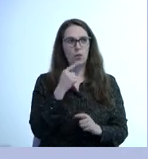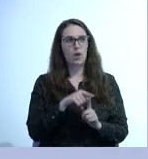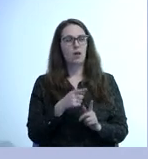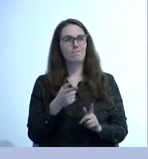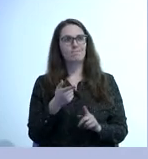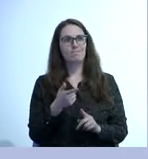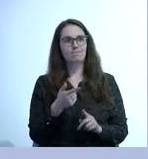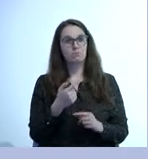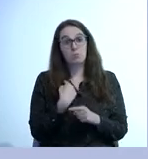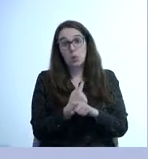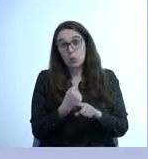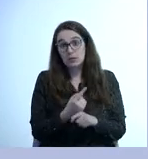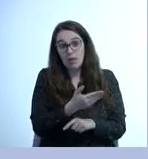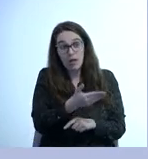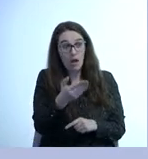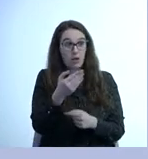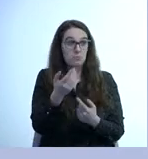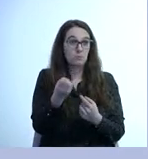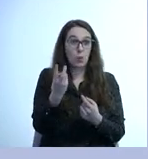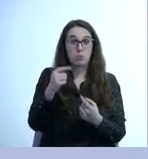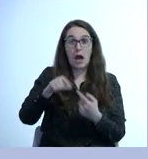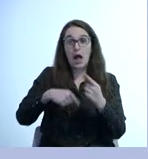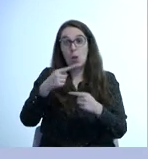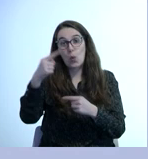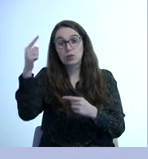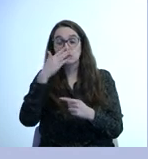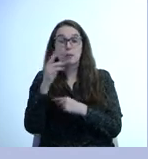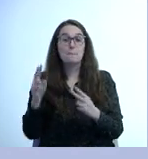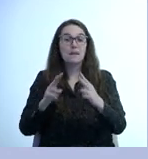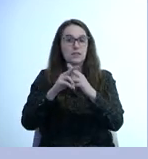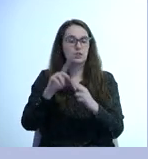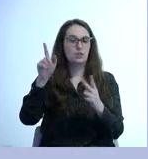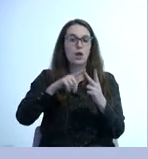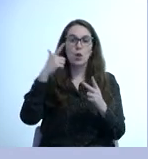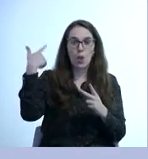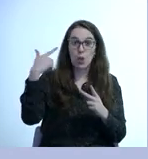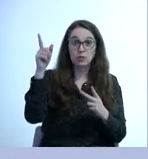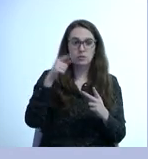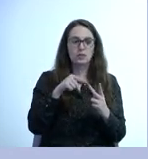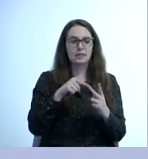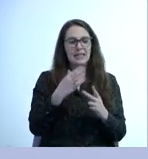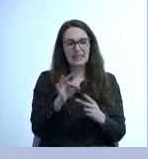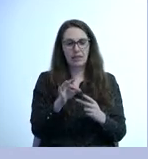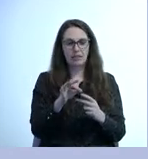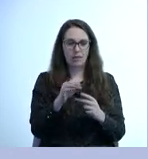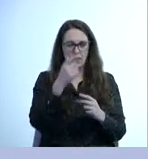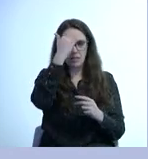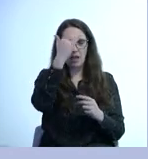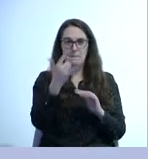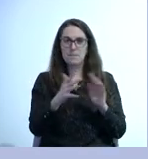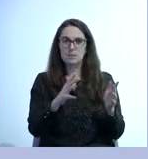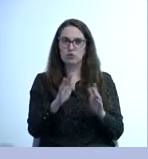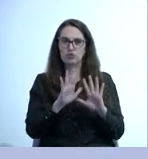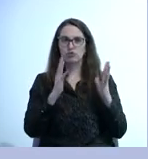que existia, ou que há, ou que existe tradicionalmente em grandes cidades, como Paris ou Londres, e o João Luís, de alguma maneira, faz-nos ter essa ideia